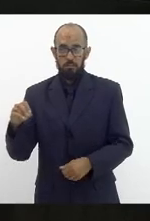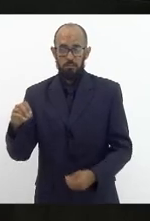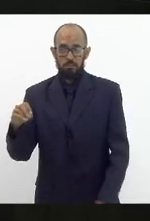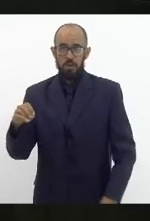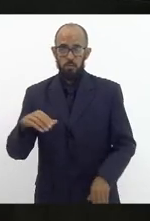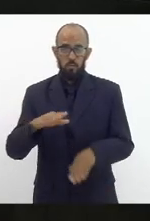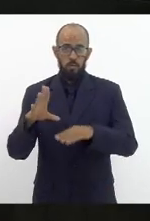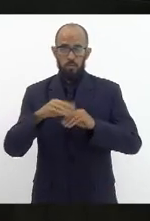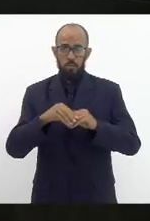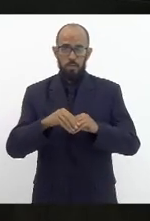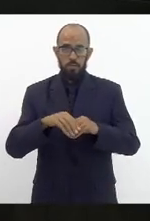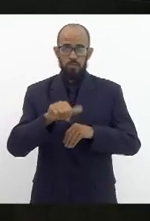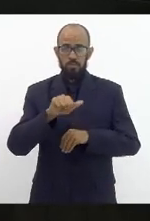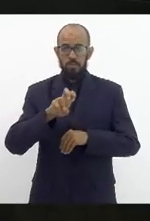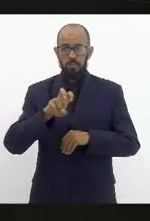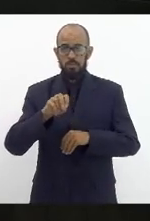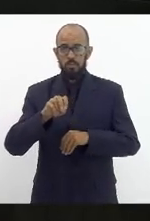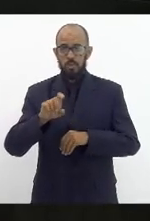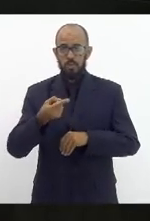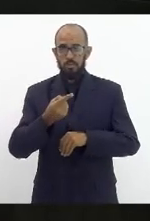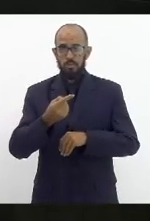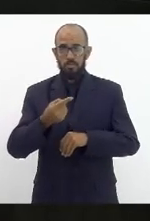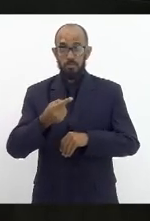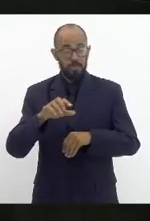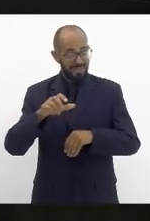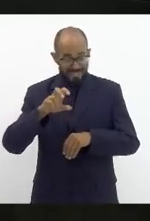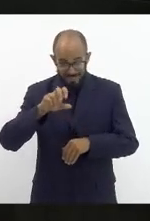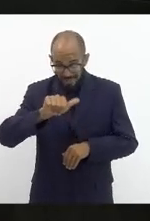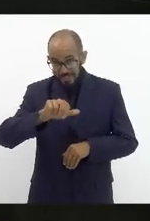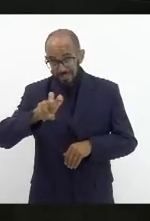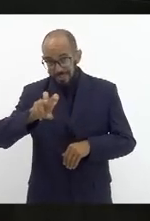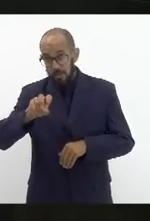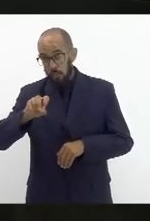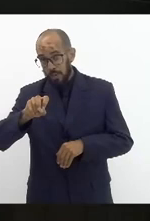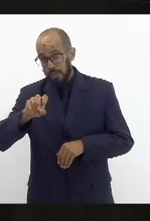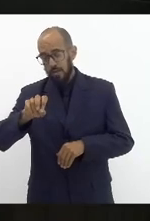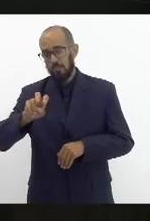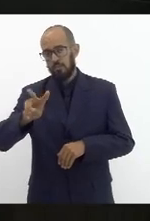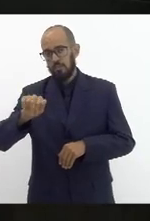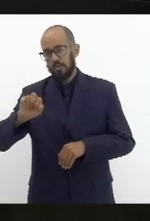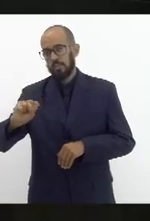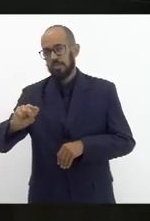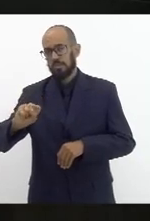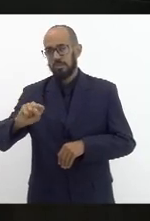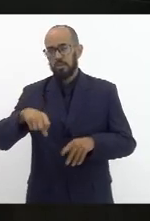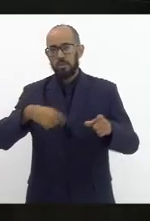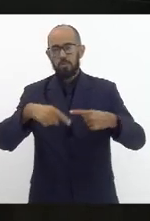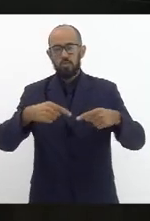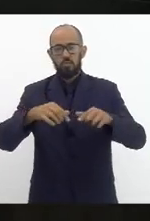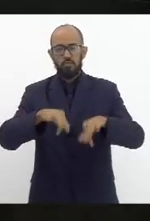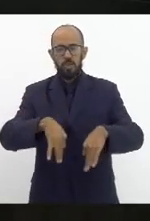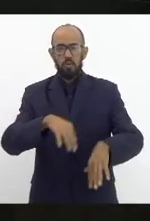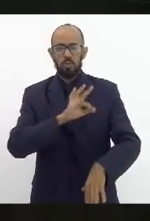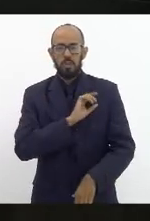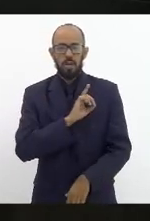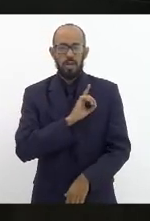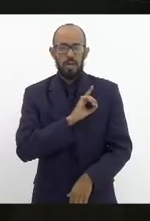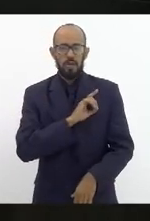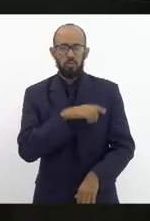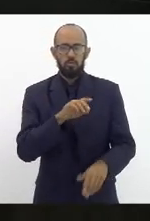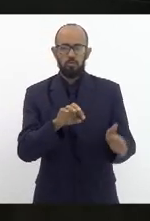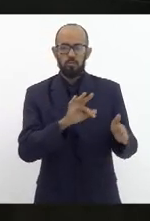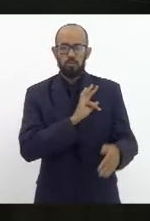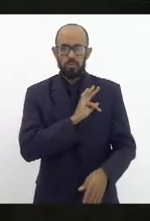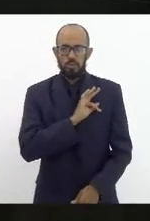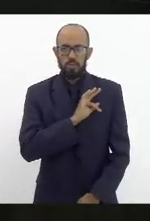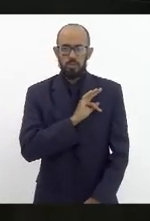pelo governador de 150 vagas. E, por final, o concurso de delegado de polícia. 12.360 inscritos